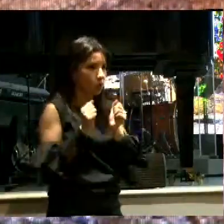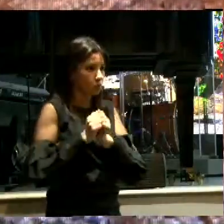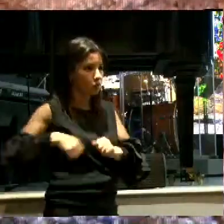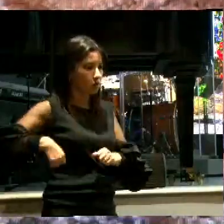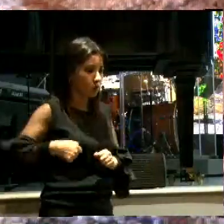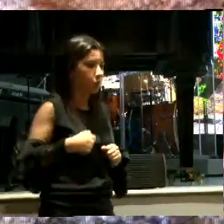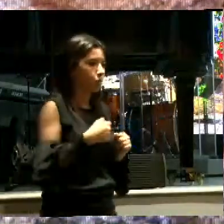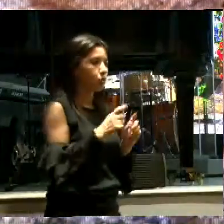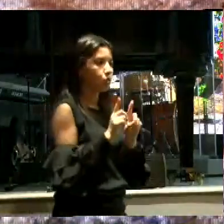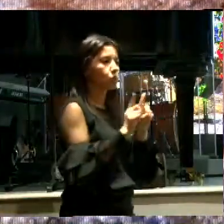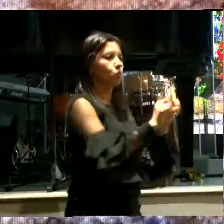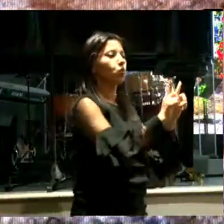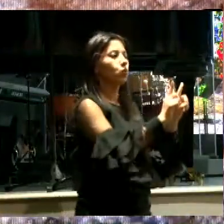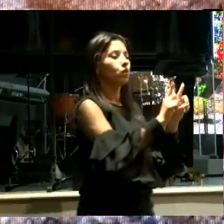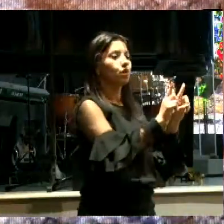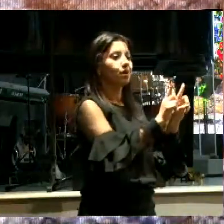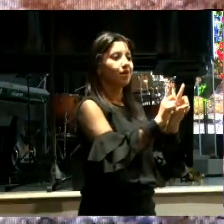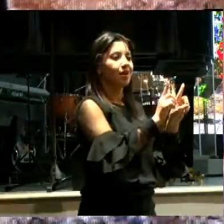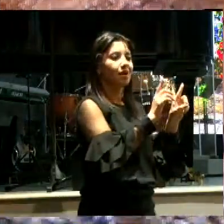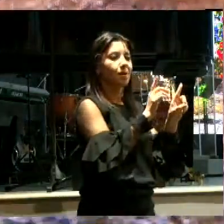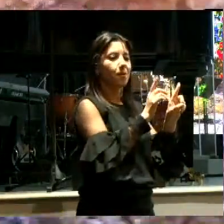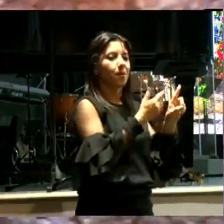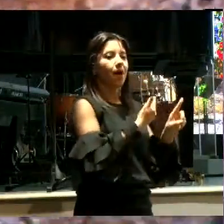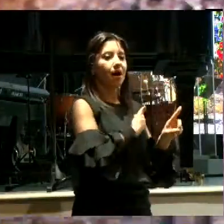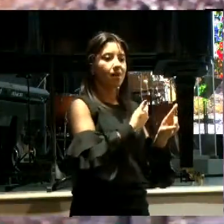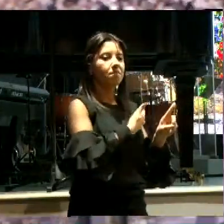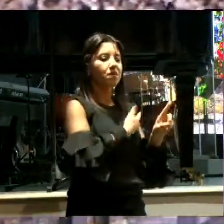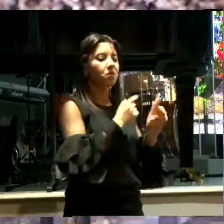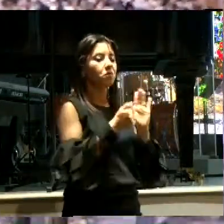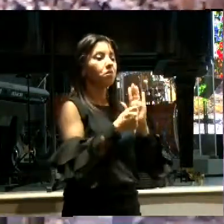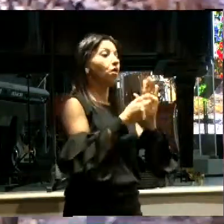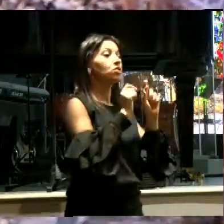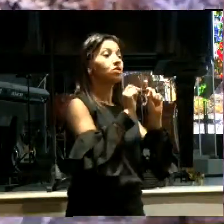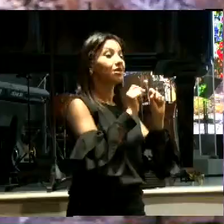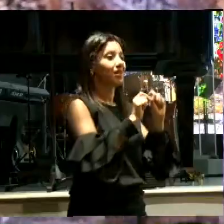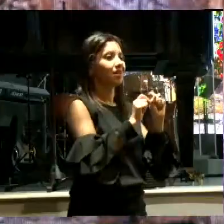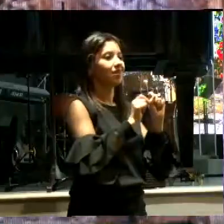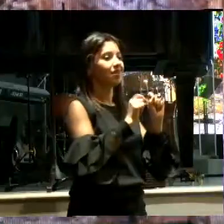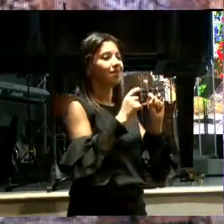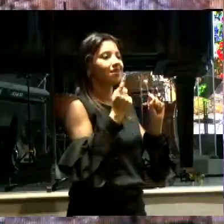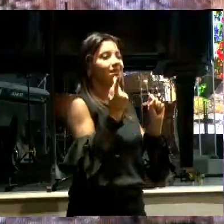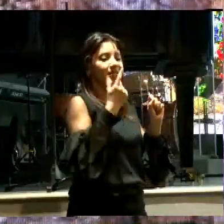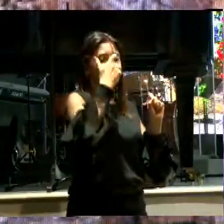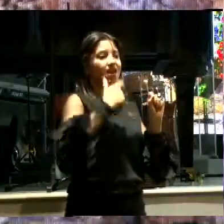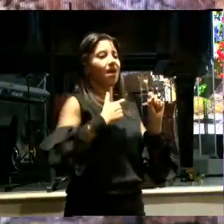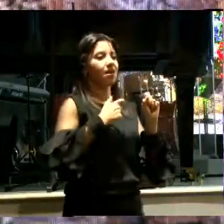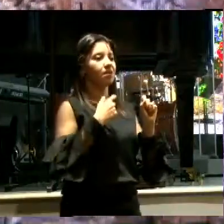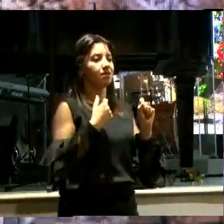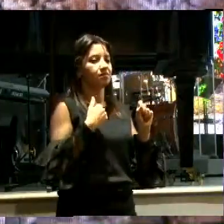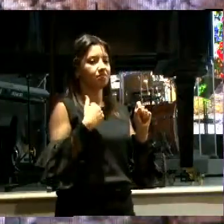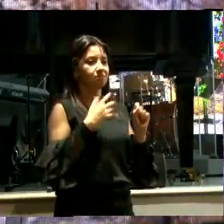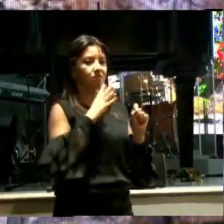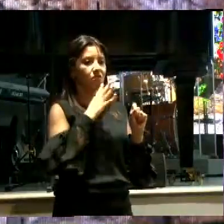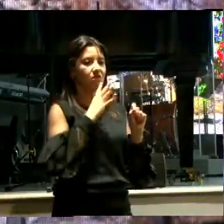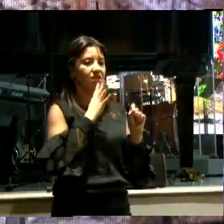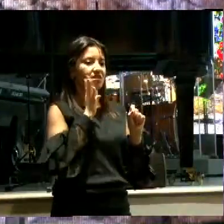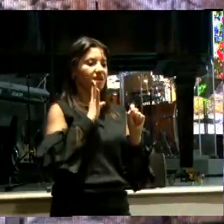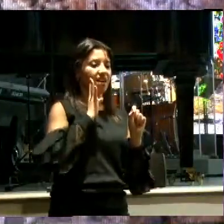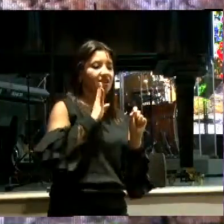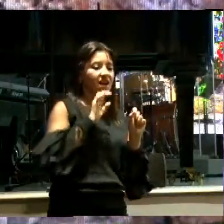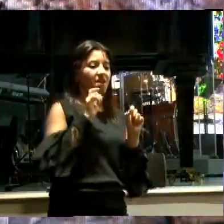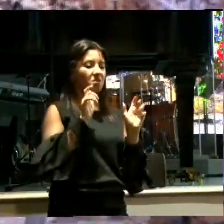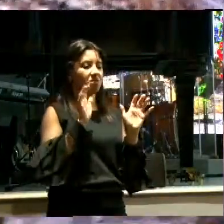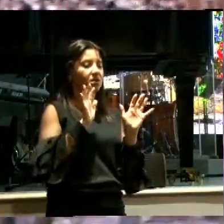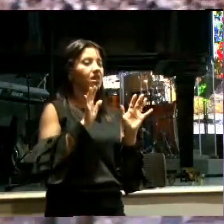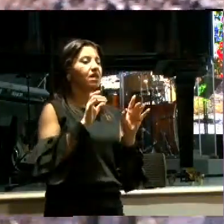que são bacanas, o que que acontece? A nossa vida parece que melhora mais. Quando